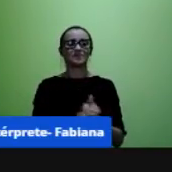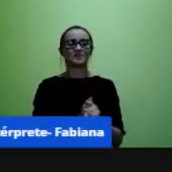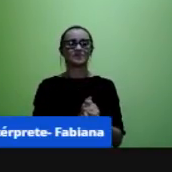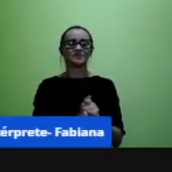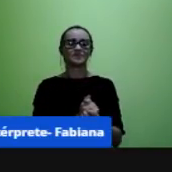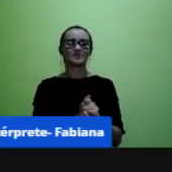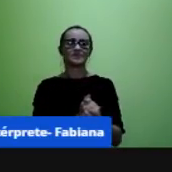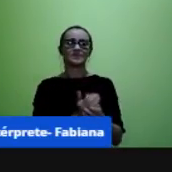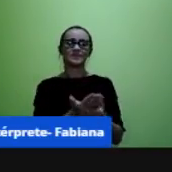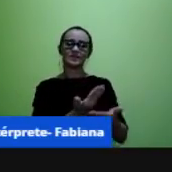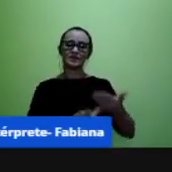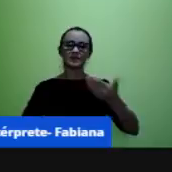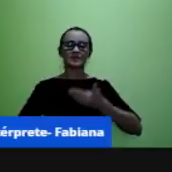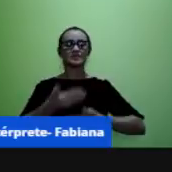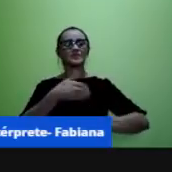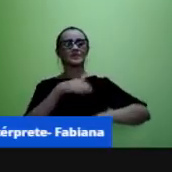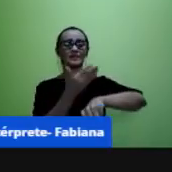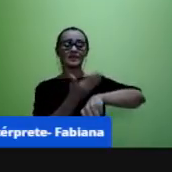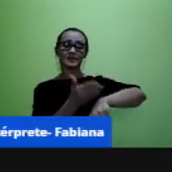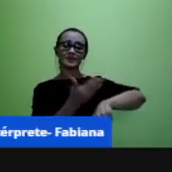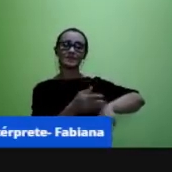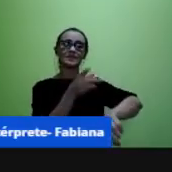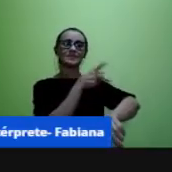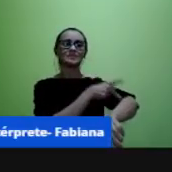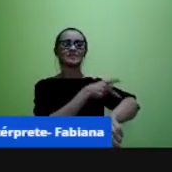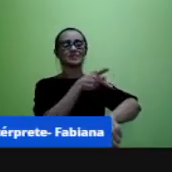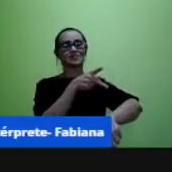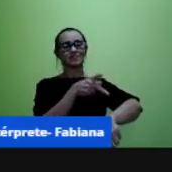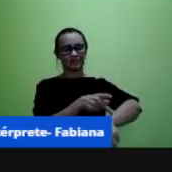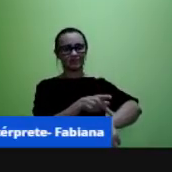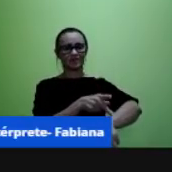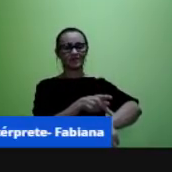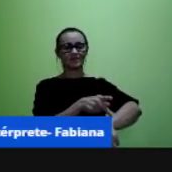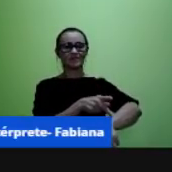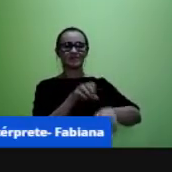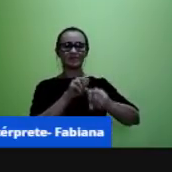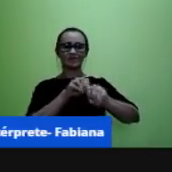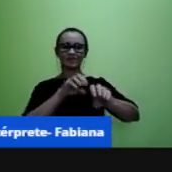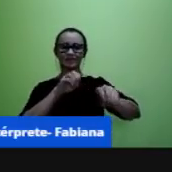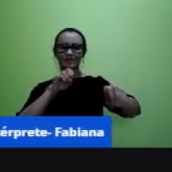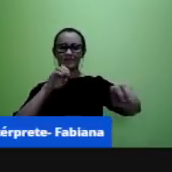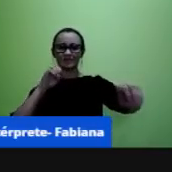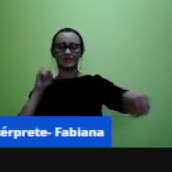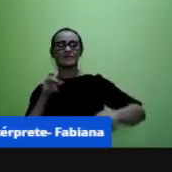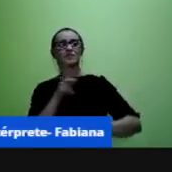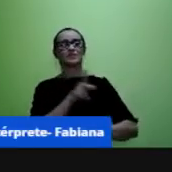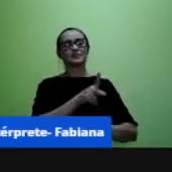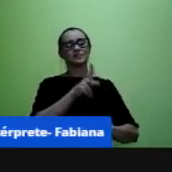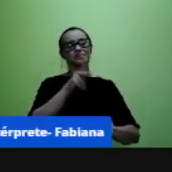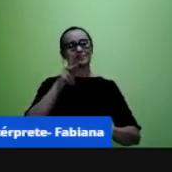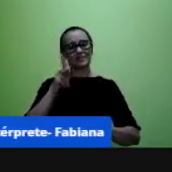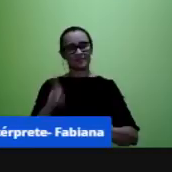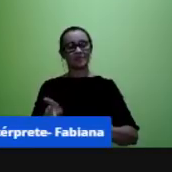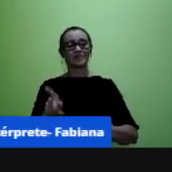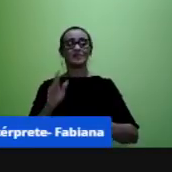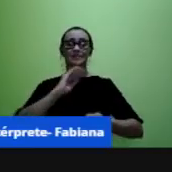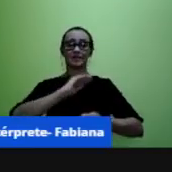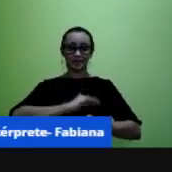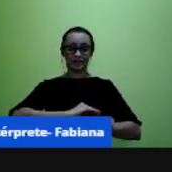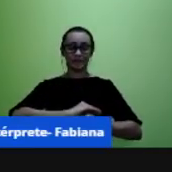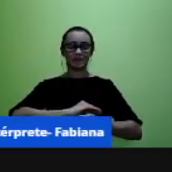Socializar as práticas pedagógicas do ensino remoto de professores da rede municipal de